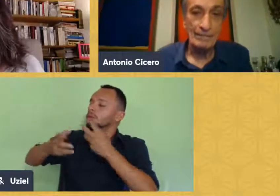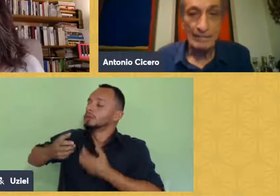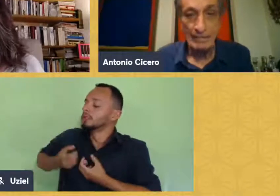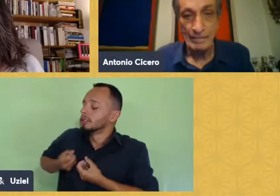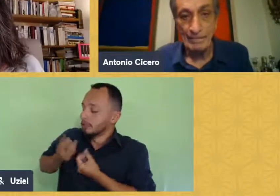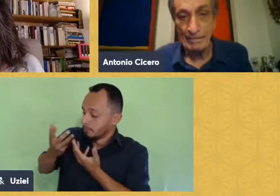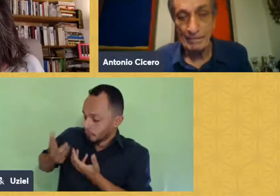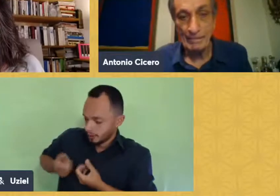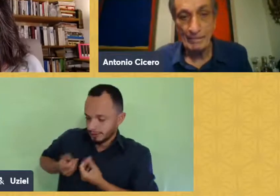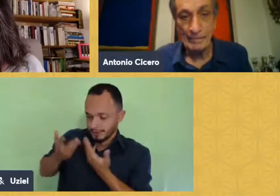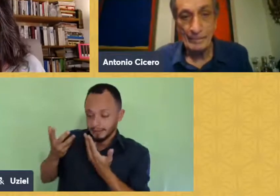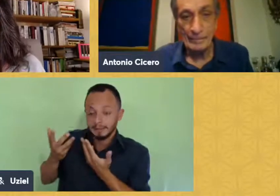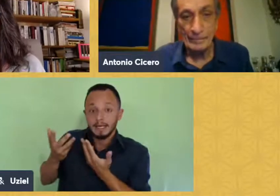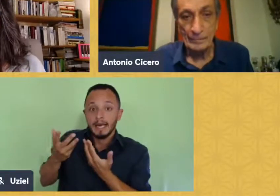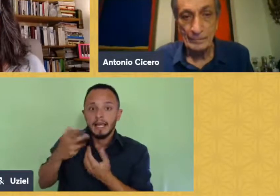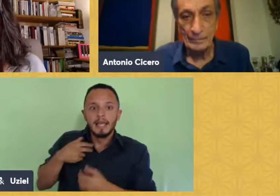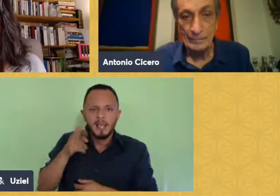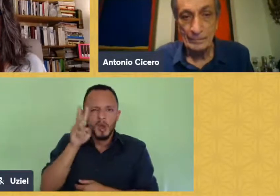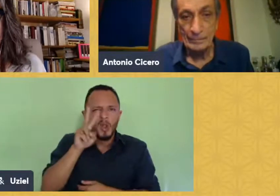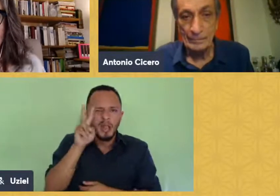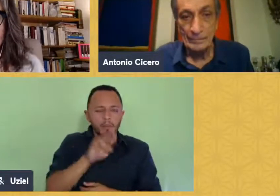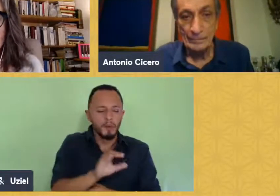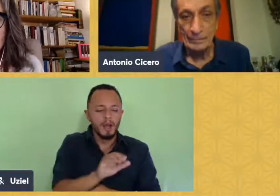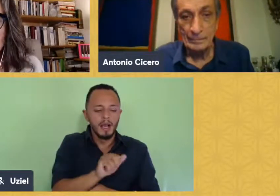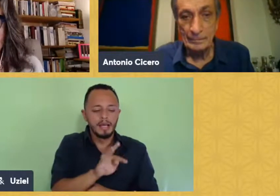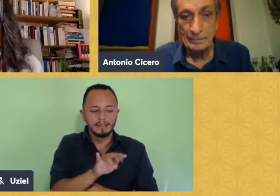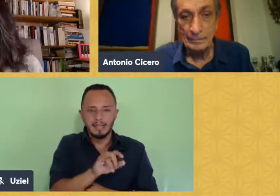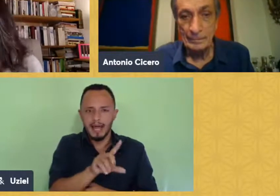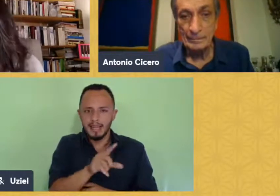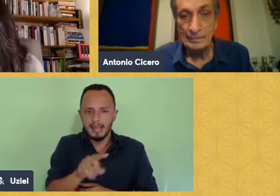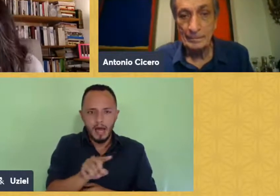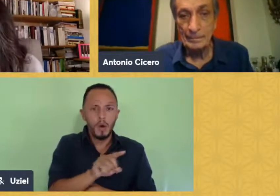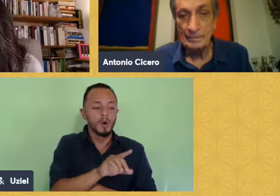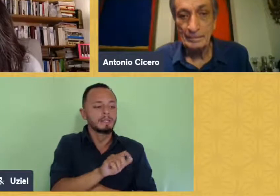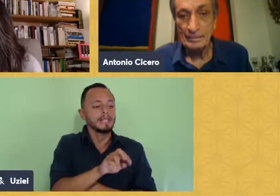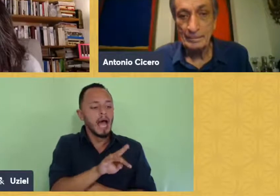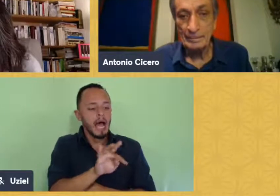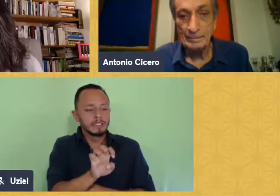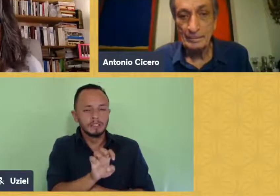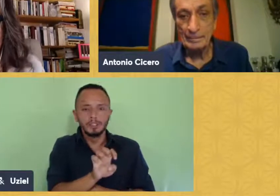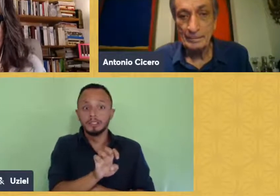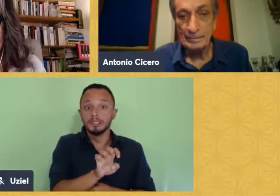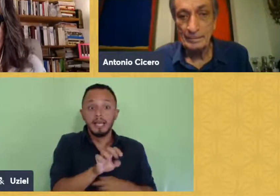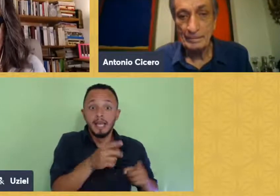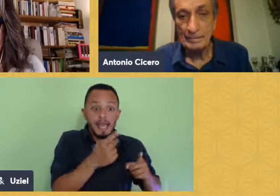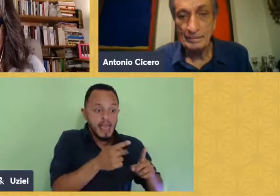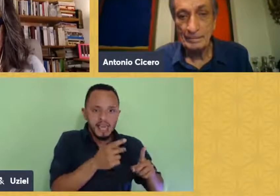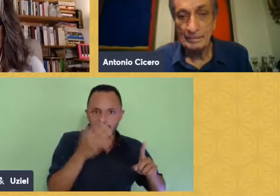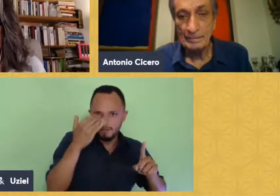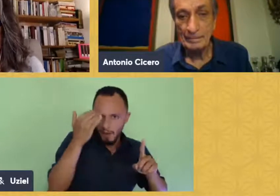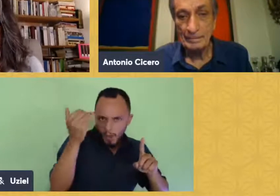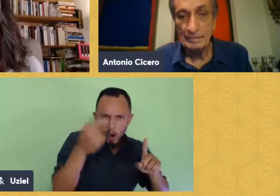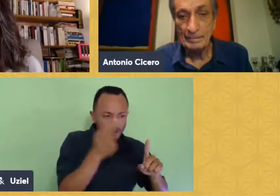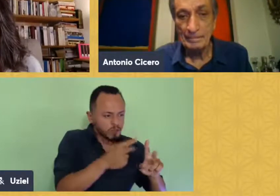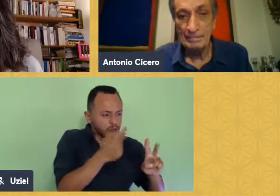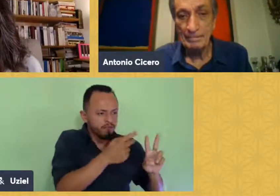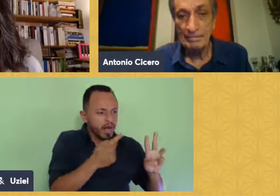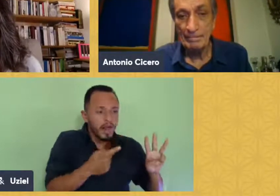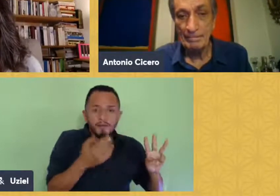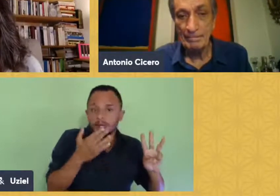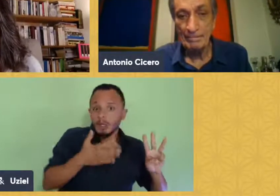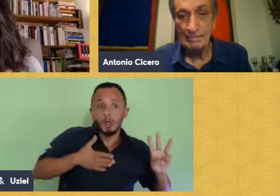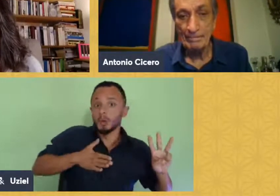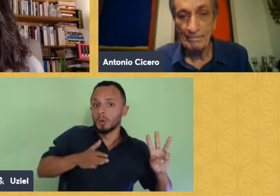relembra que sem os trovadores catalães, Dante Alighieri não singularizava o pensamento musical poético. E o